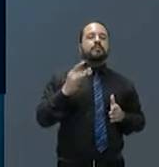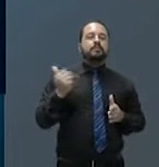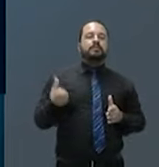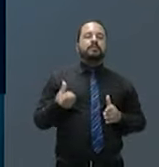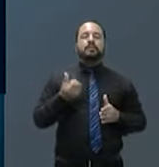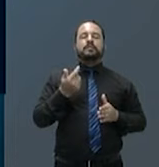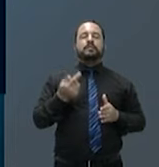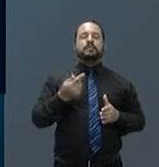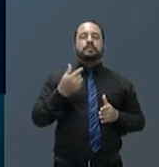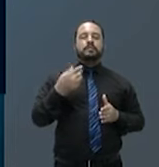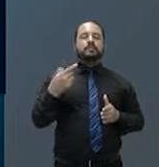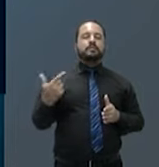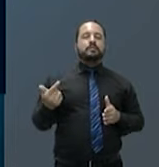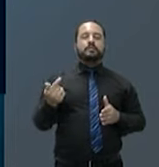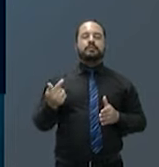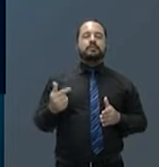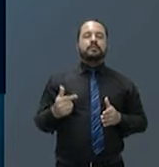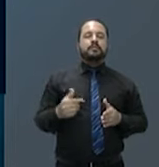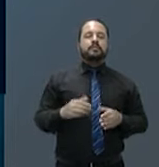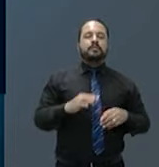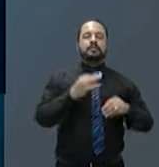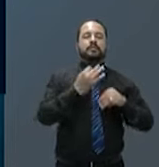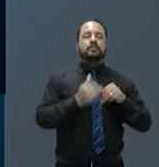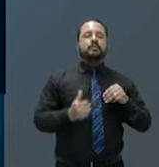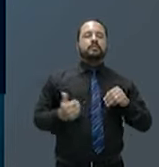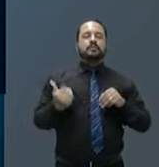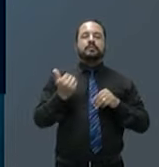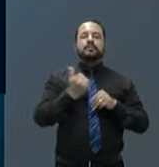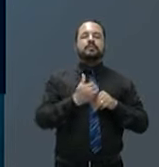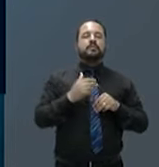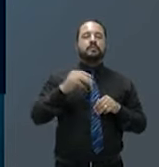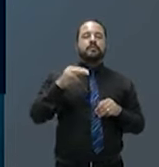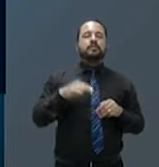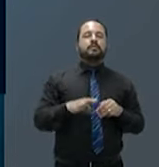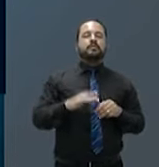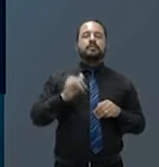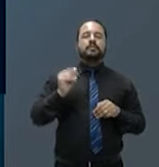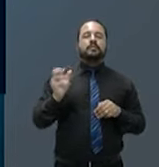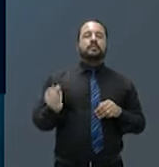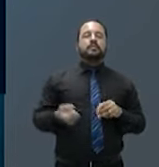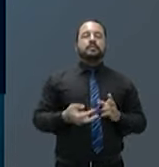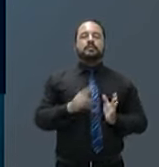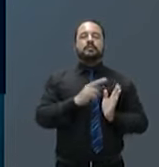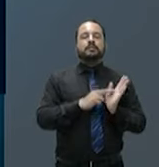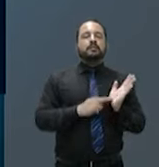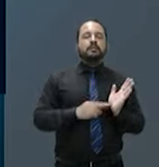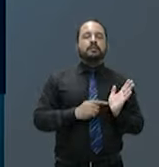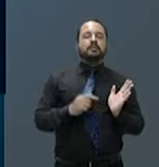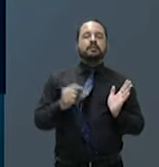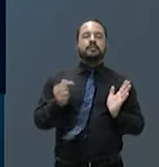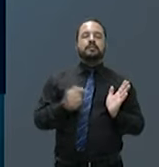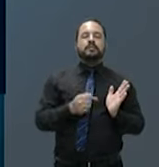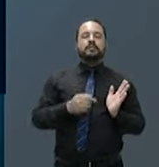1346027. O ministro Benedito Gonçalves é o relator,